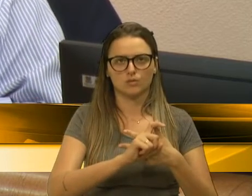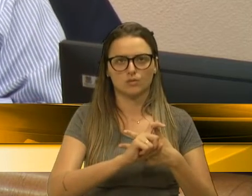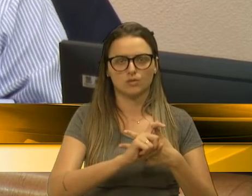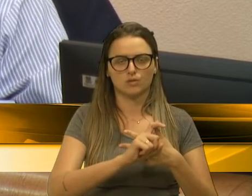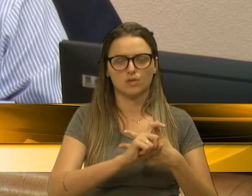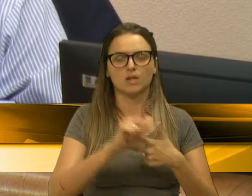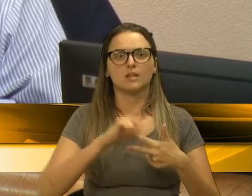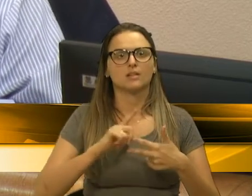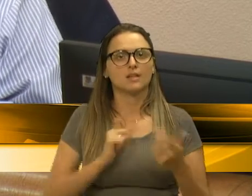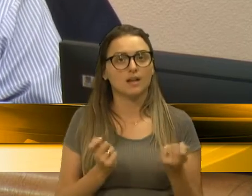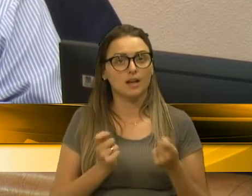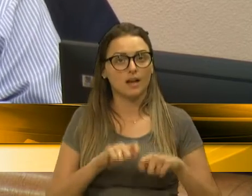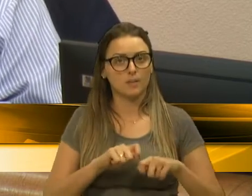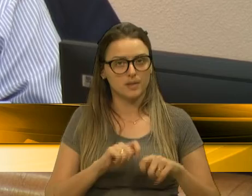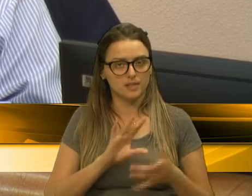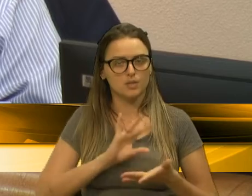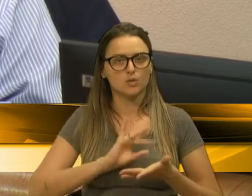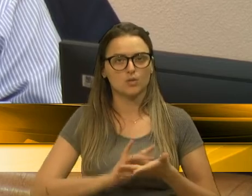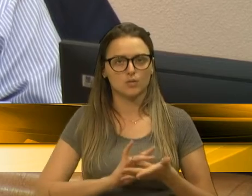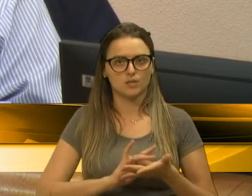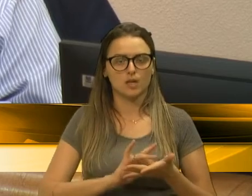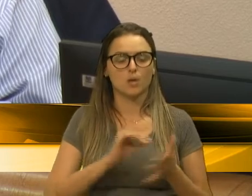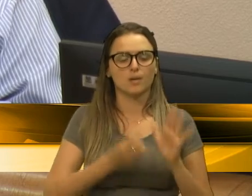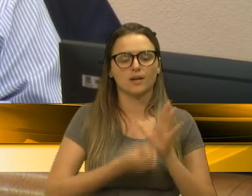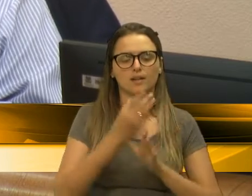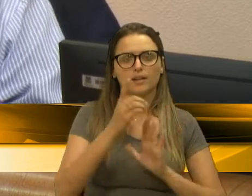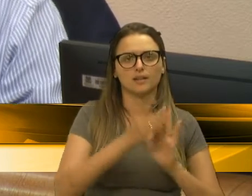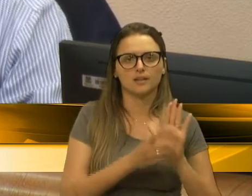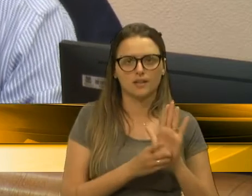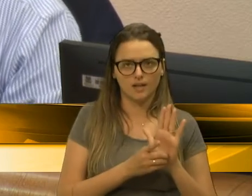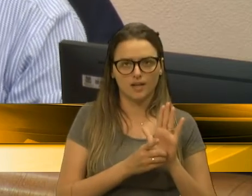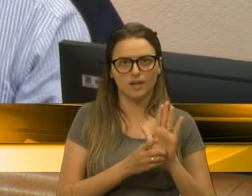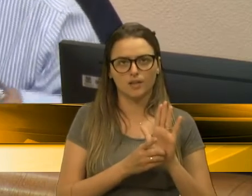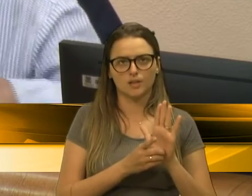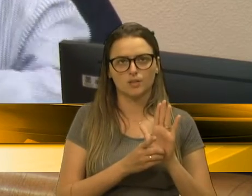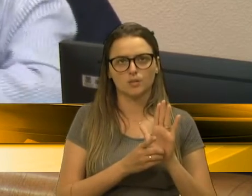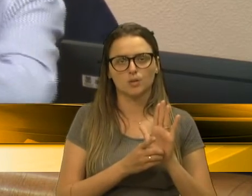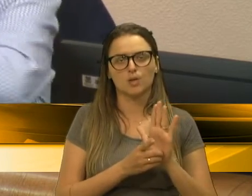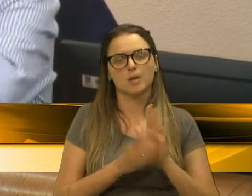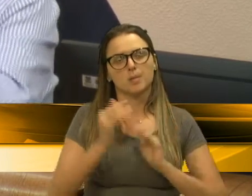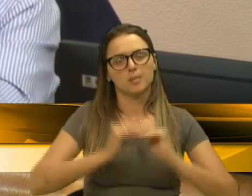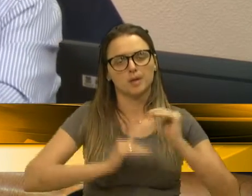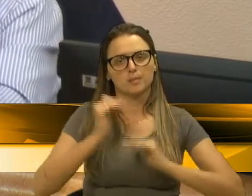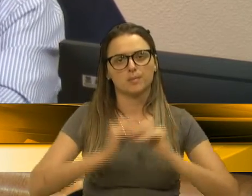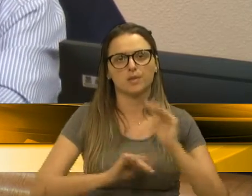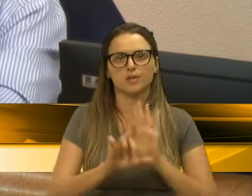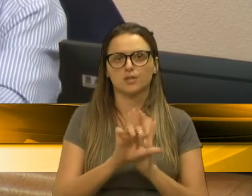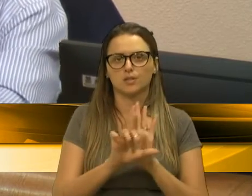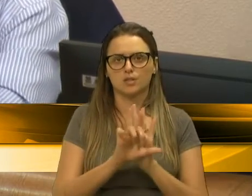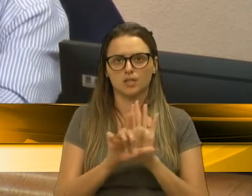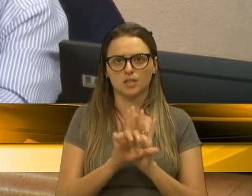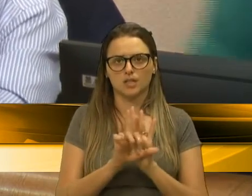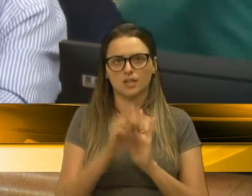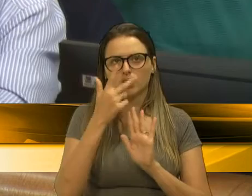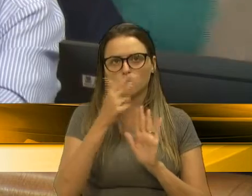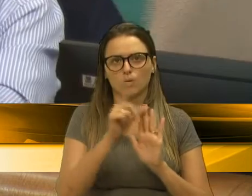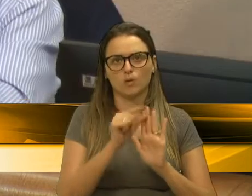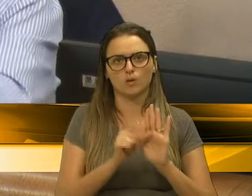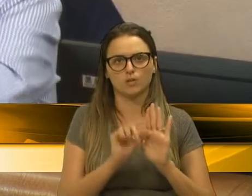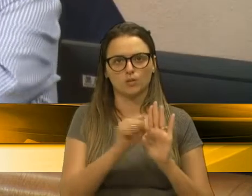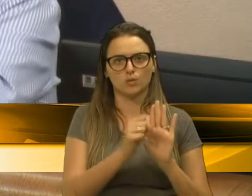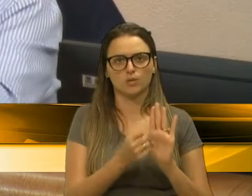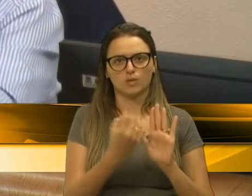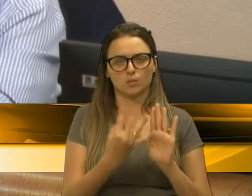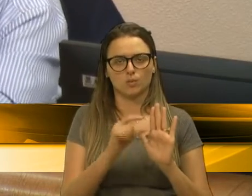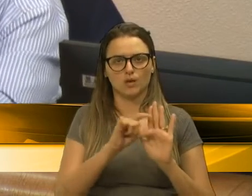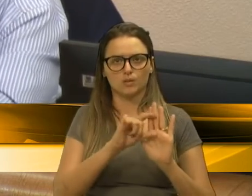está a capacidade e legitimidade para expedir decretos e regulamentos para a fiel execução das leis, consoante expressamente determina o artigo 84,